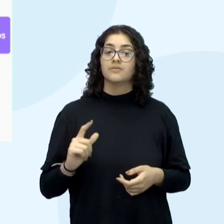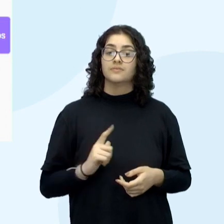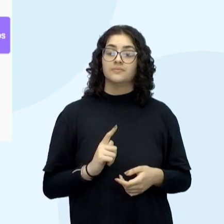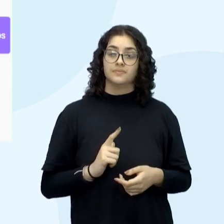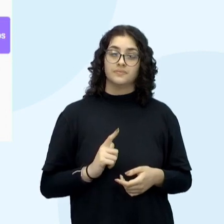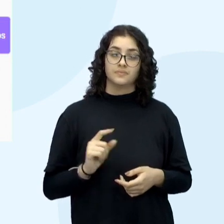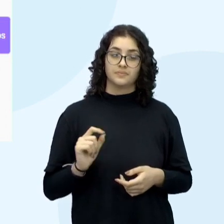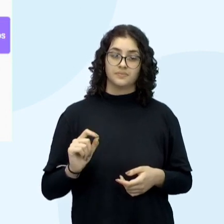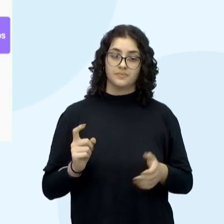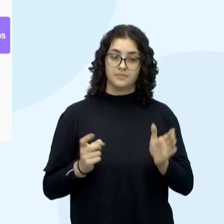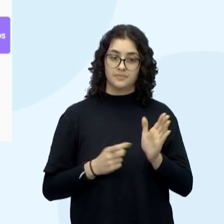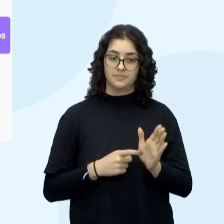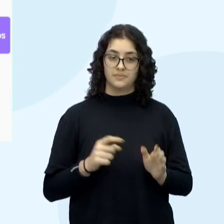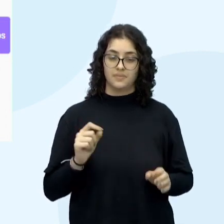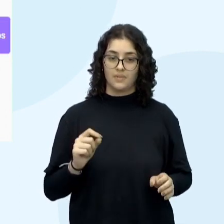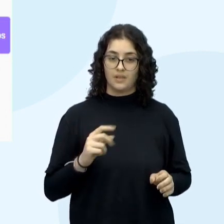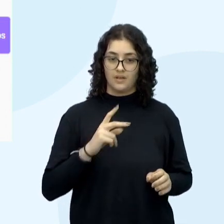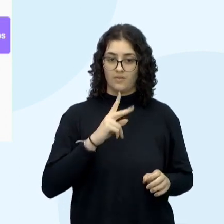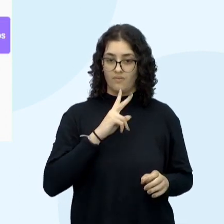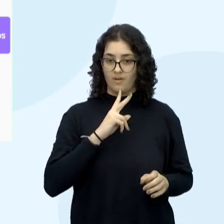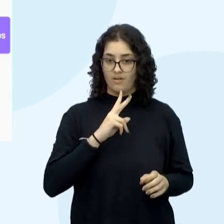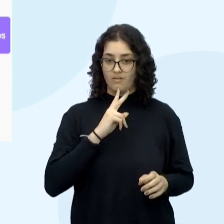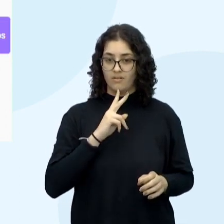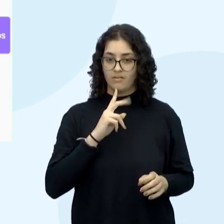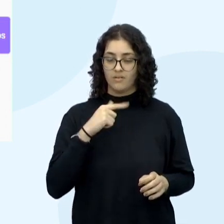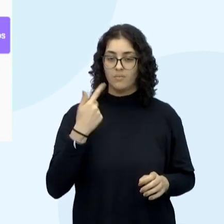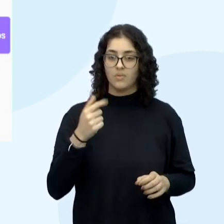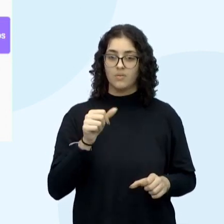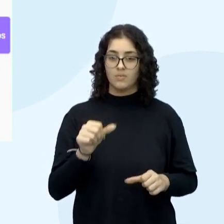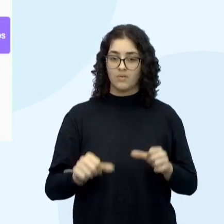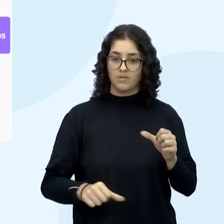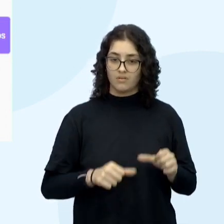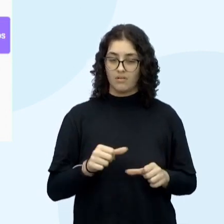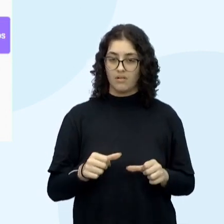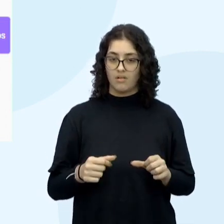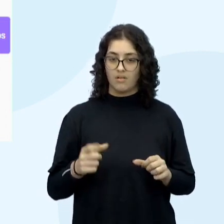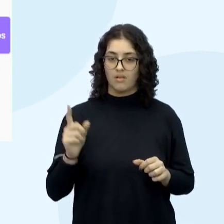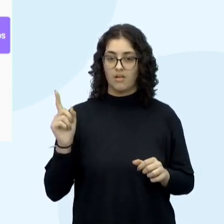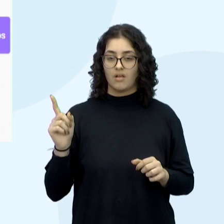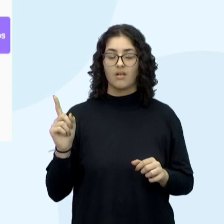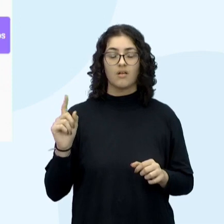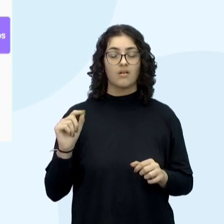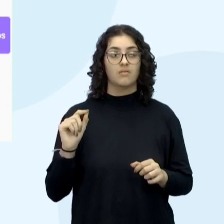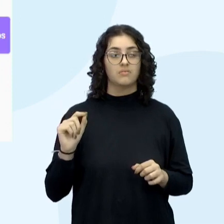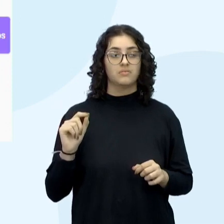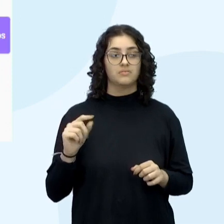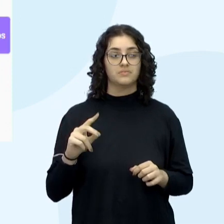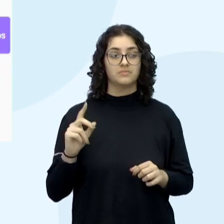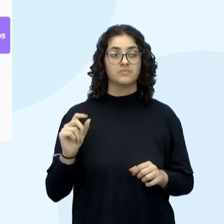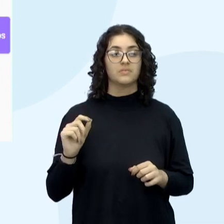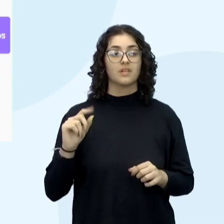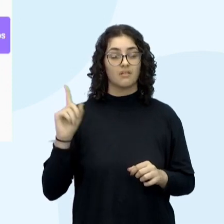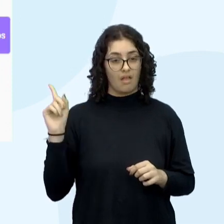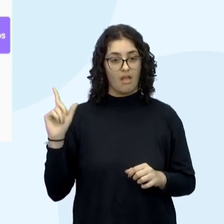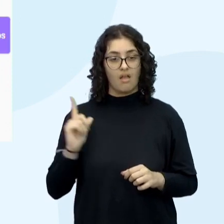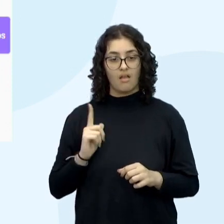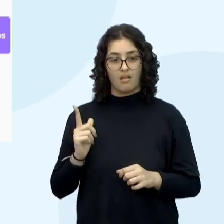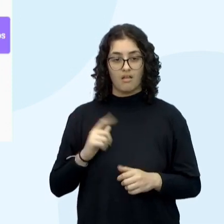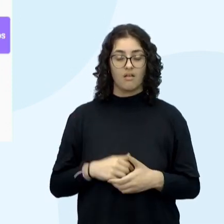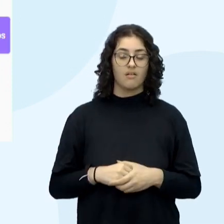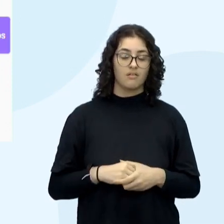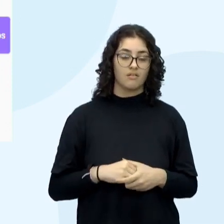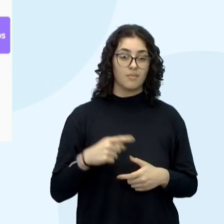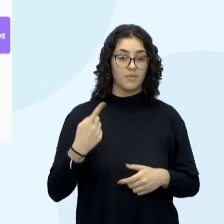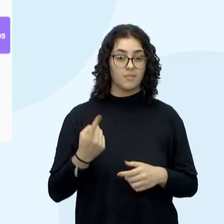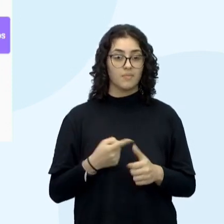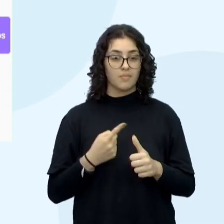inicia clicando na setinha verde. Depois mudar a fantasia pro B, tá vendo que tá escrito Every B? Porque eu vou pegar o personagem Every, tá bom? Então a gente vai primeiro